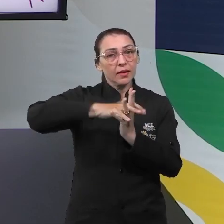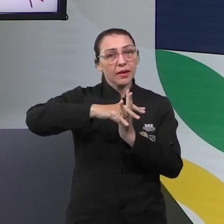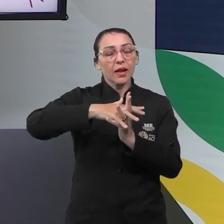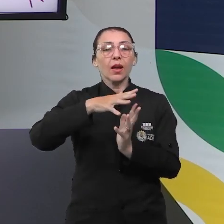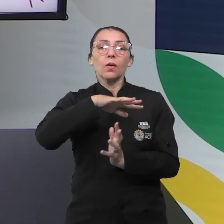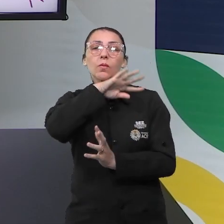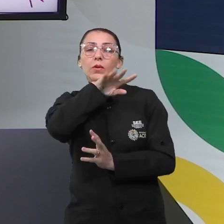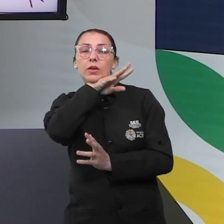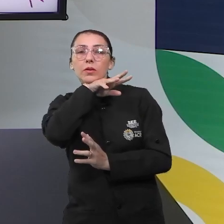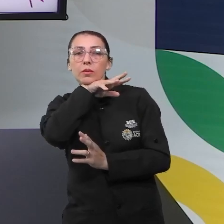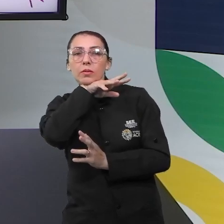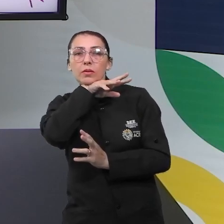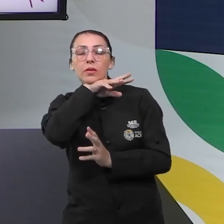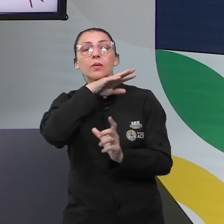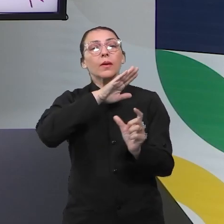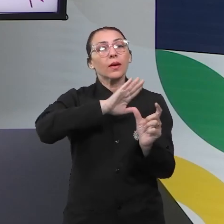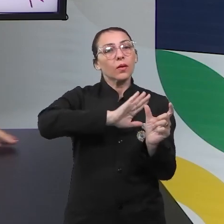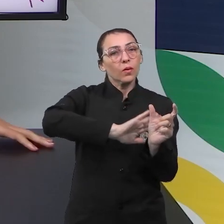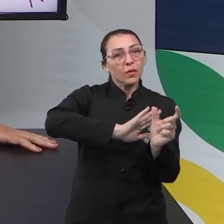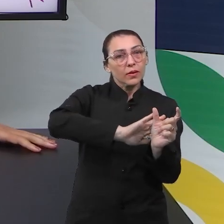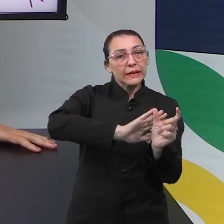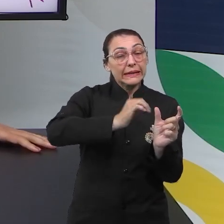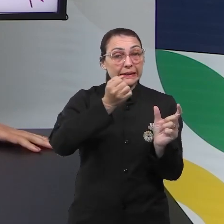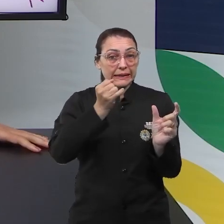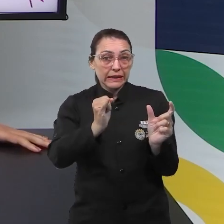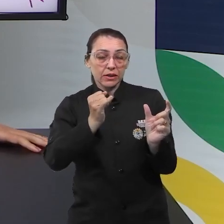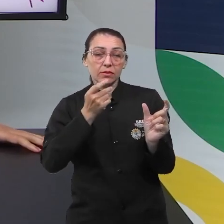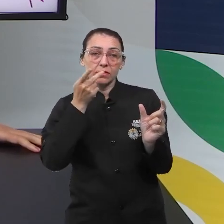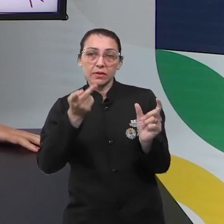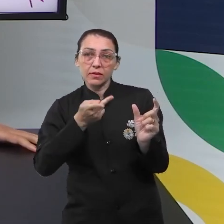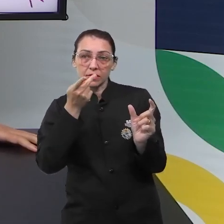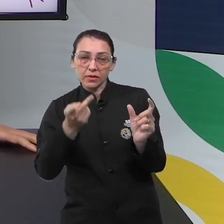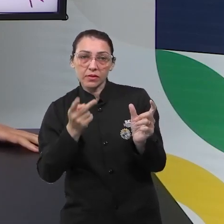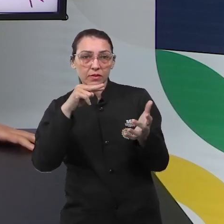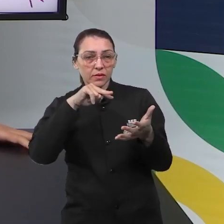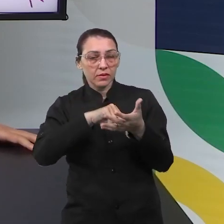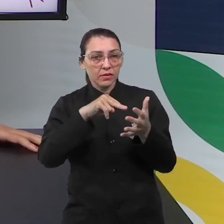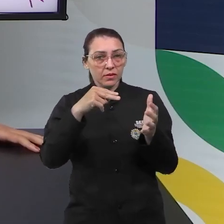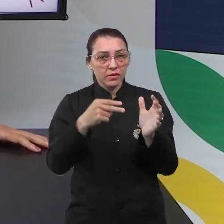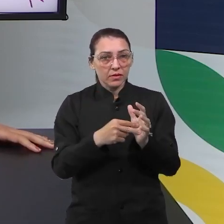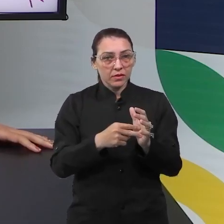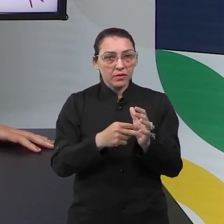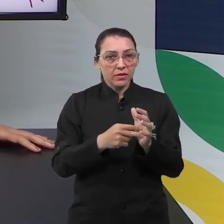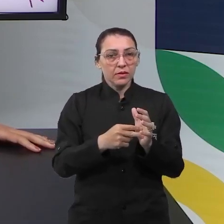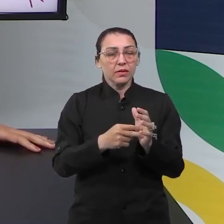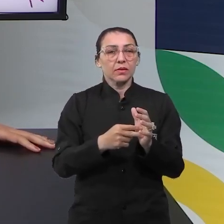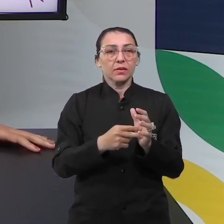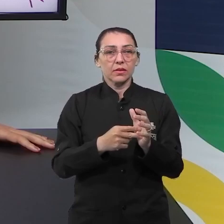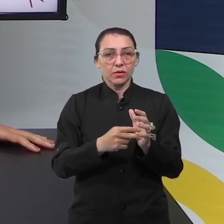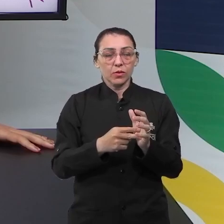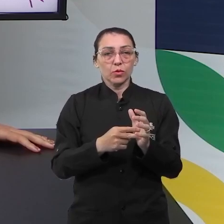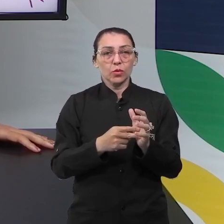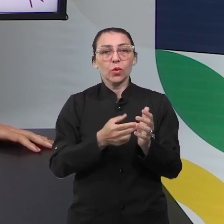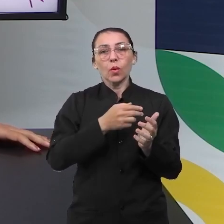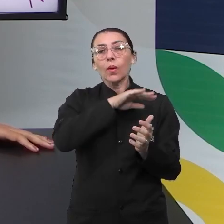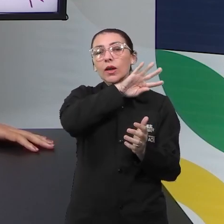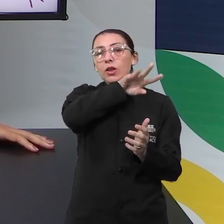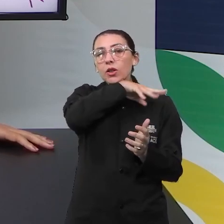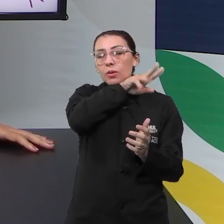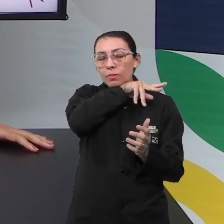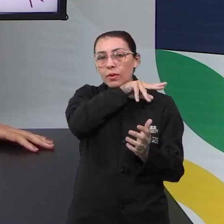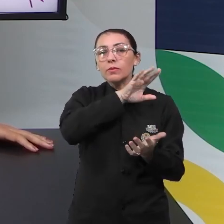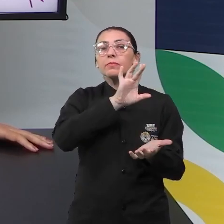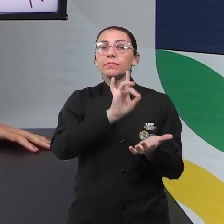certa forma, seria uma linguagem conotativa. Agora, se eu falar no sentido da espécie, do animal,